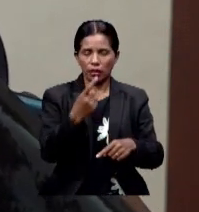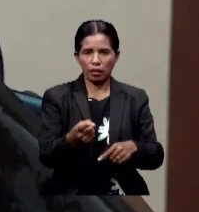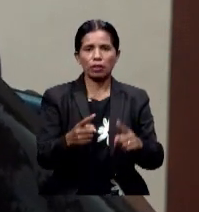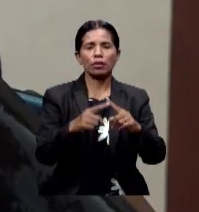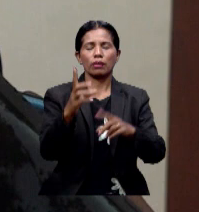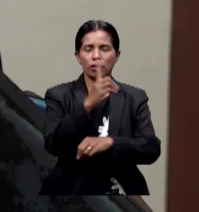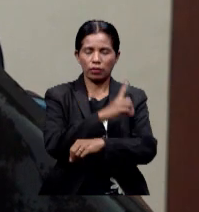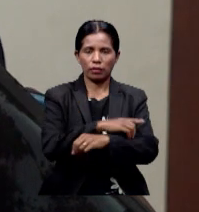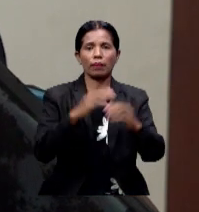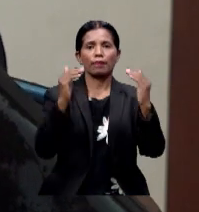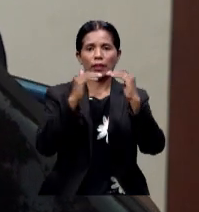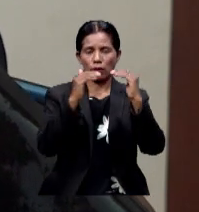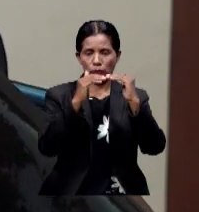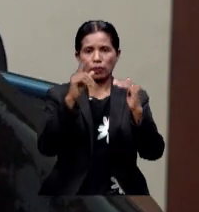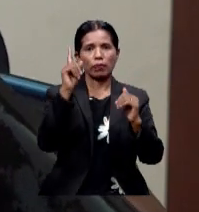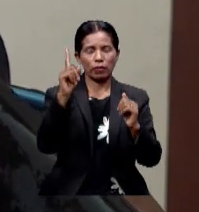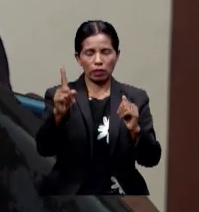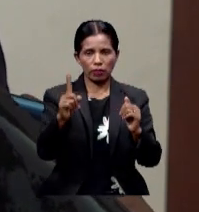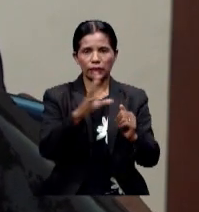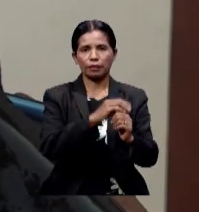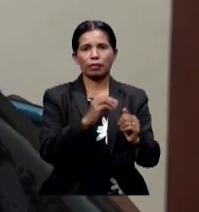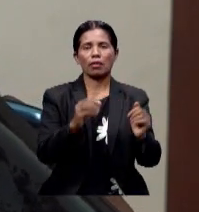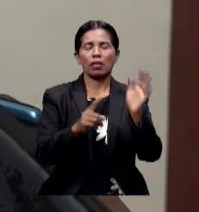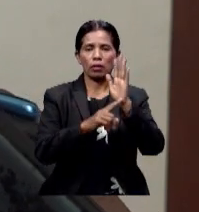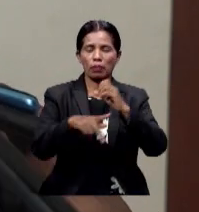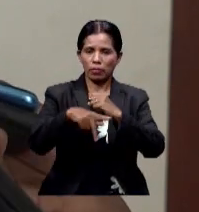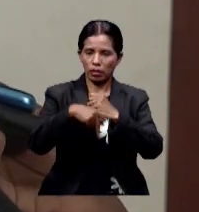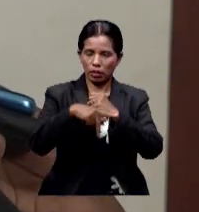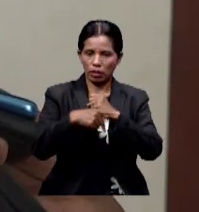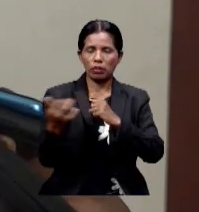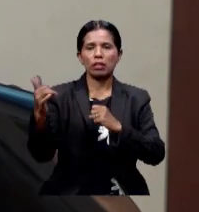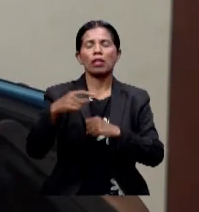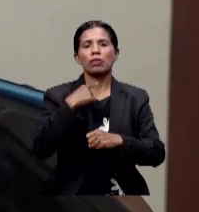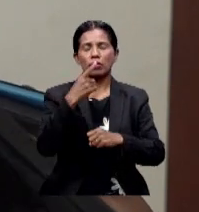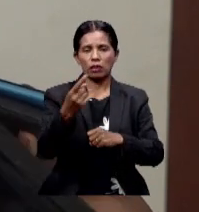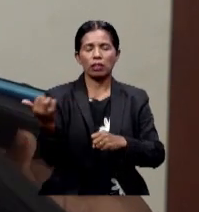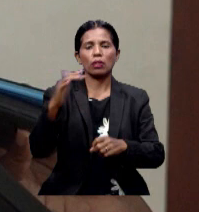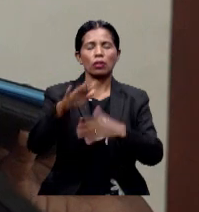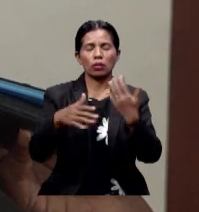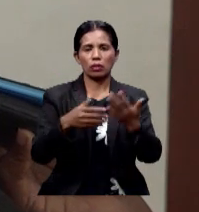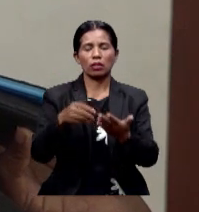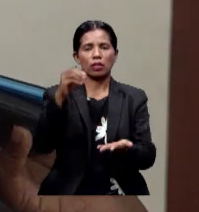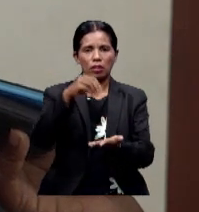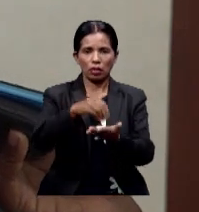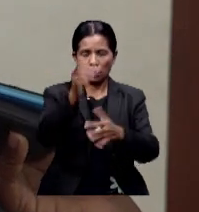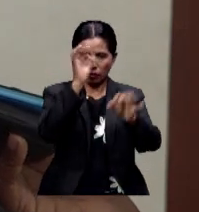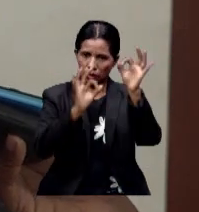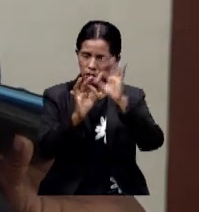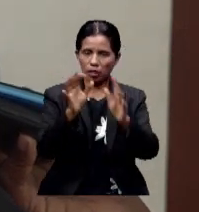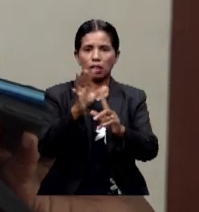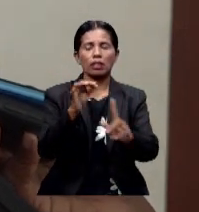ne conferência ida e statement nebe partido ser fo, ser auto garantia, kata que eles são sei lá, dia que eles são